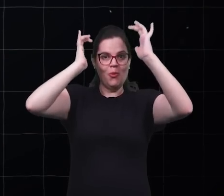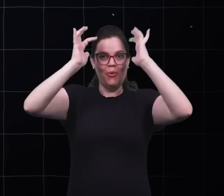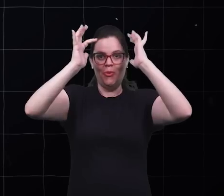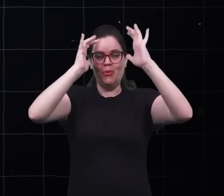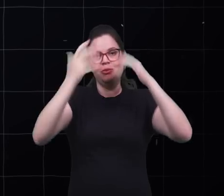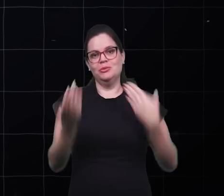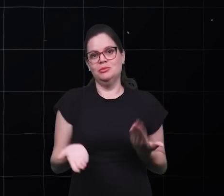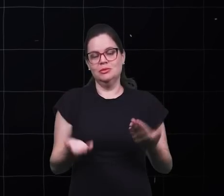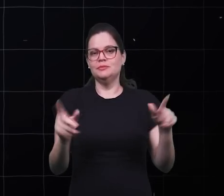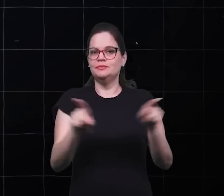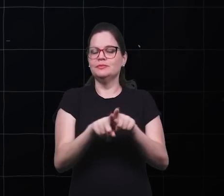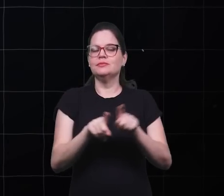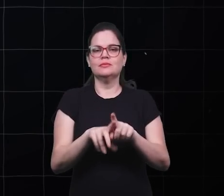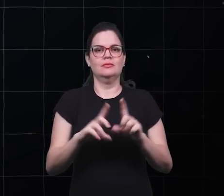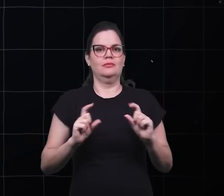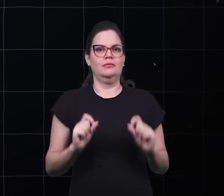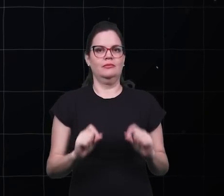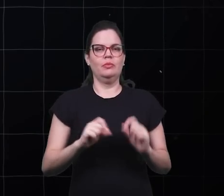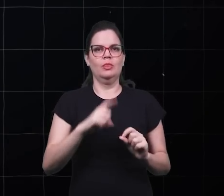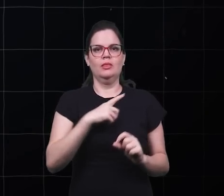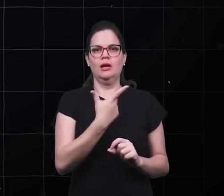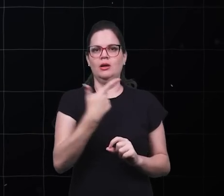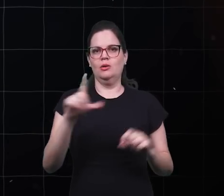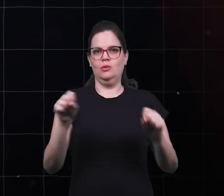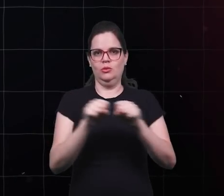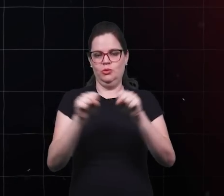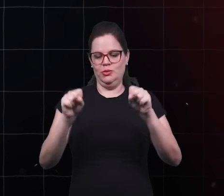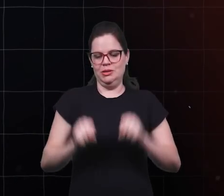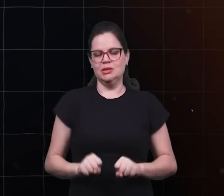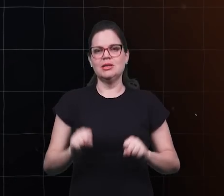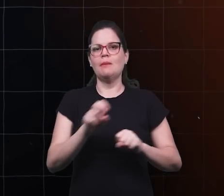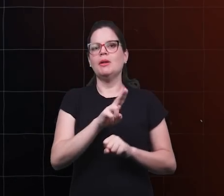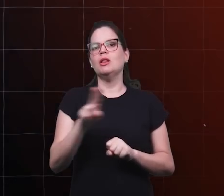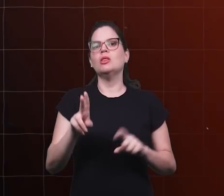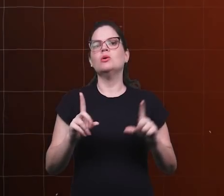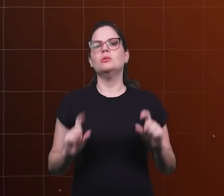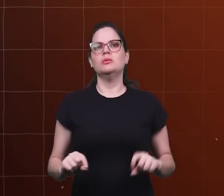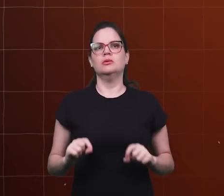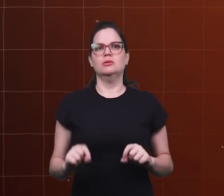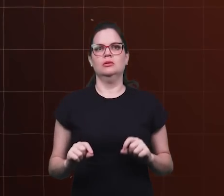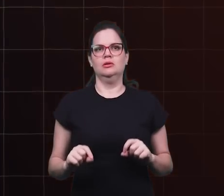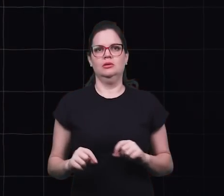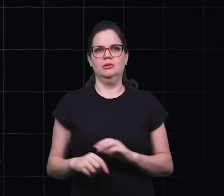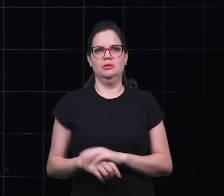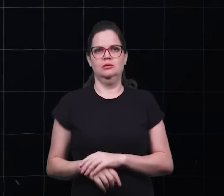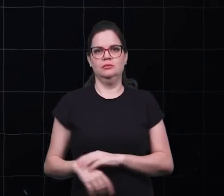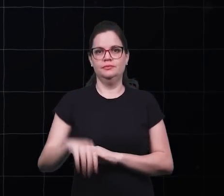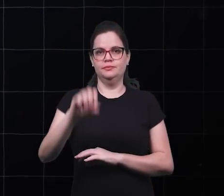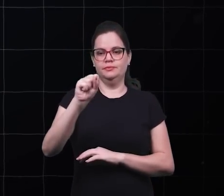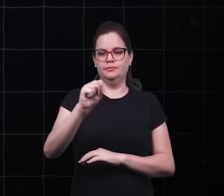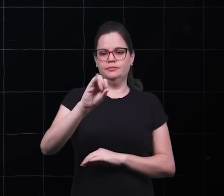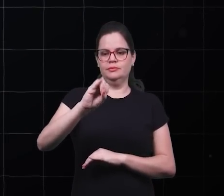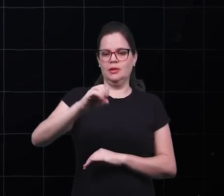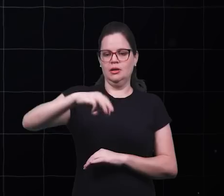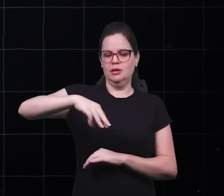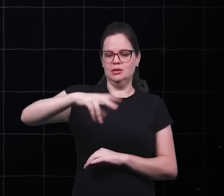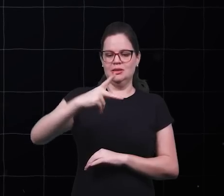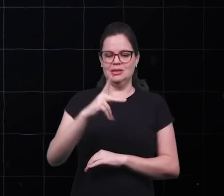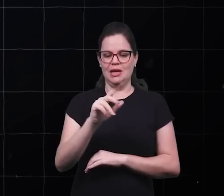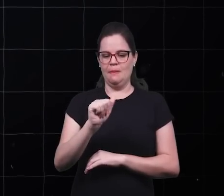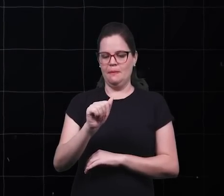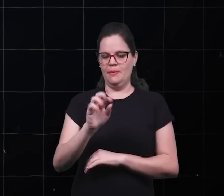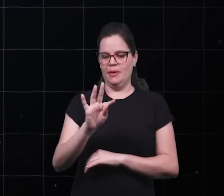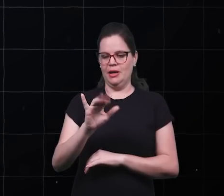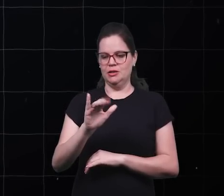também existe um outro sistema que chama simpático e